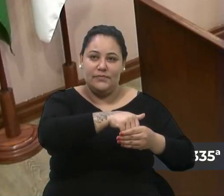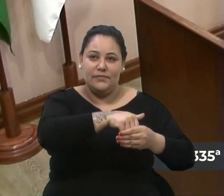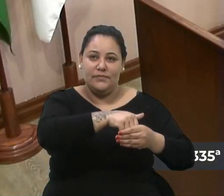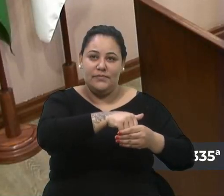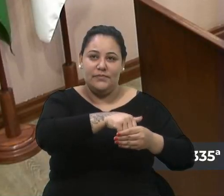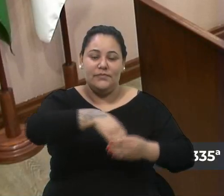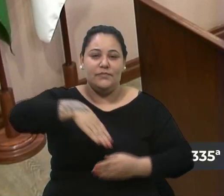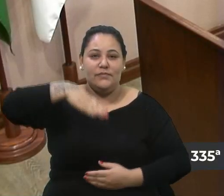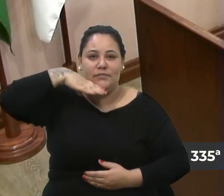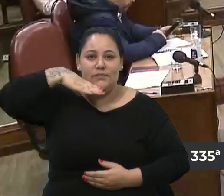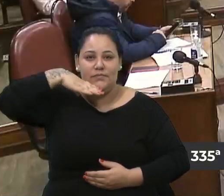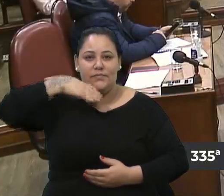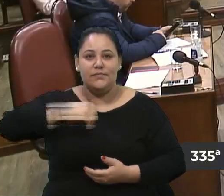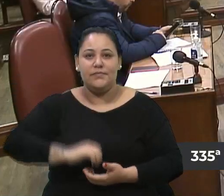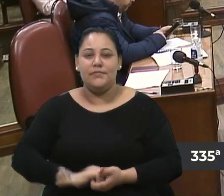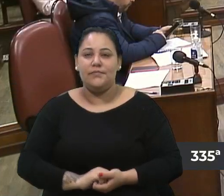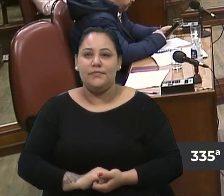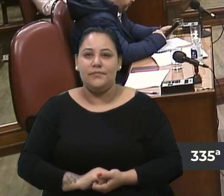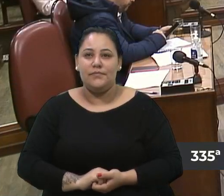Alexandre Bortoluz.